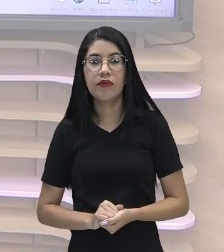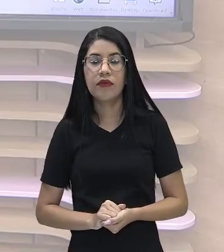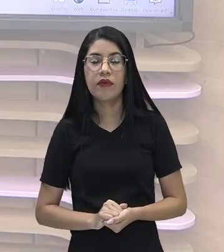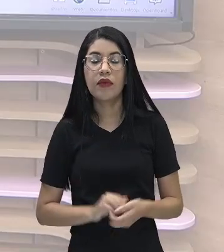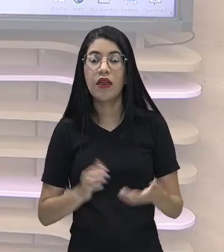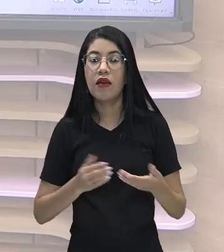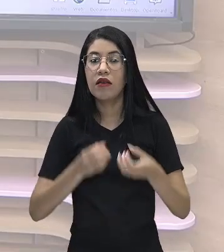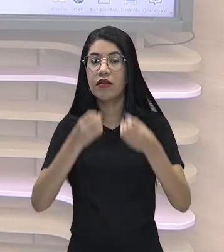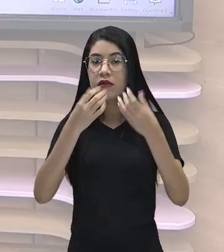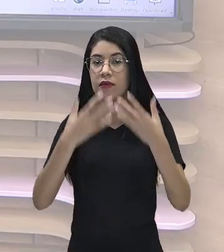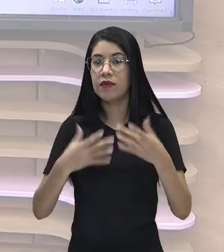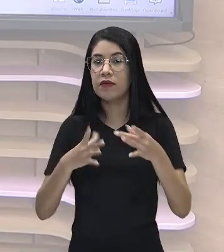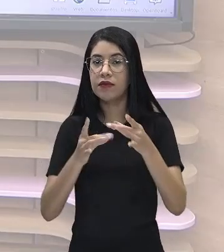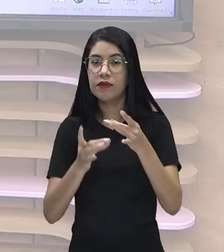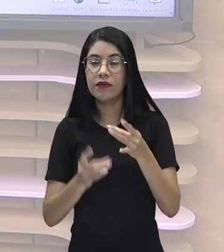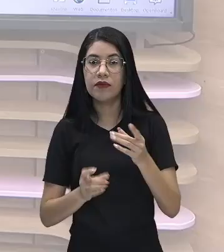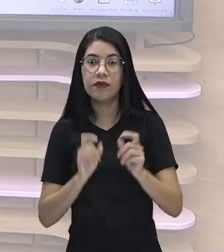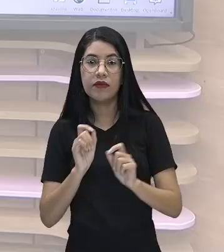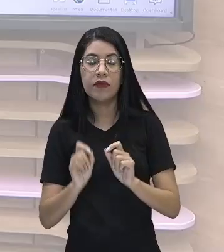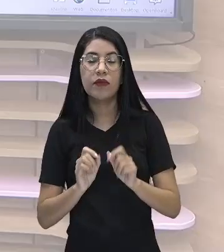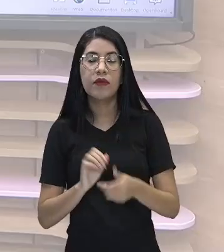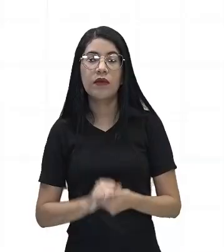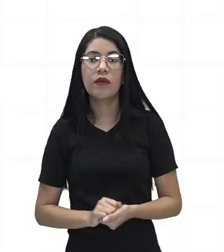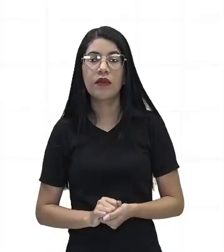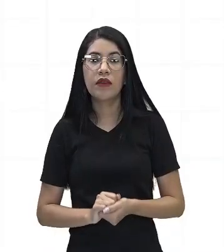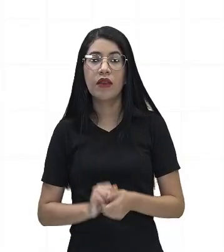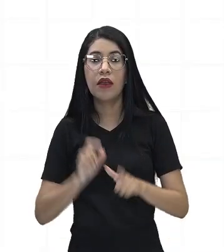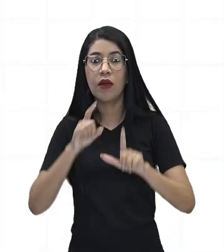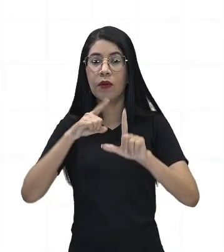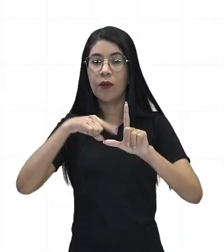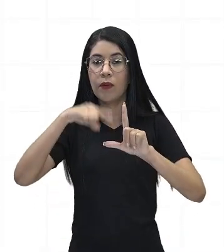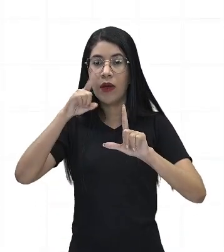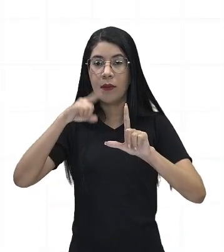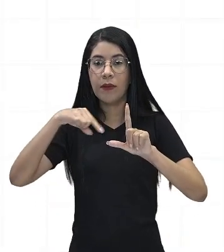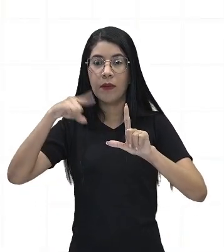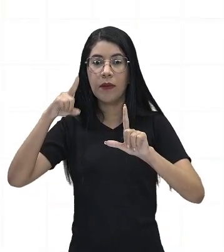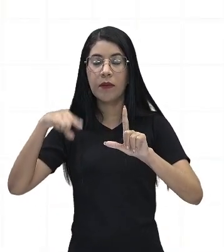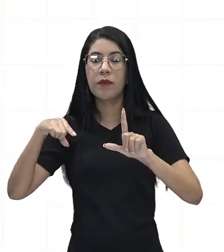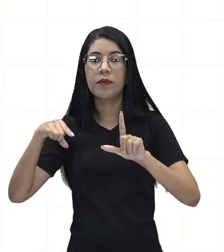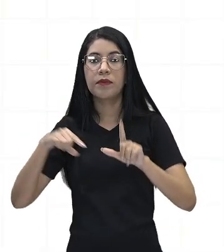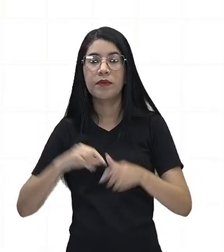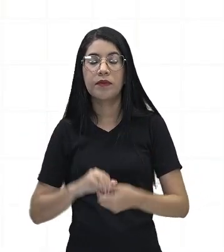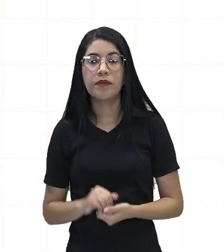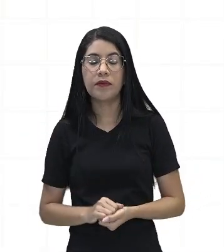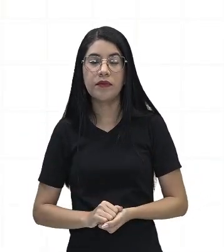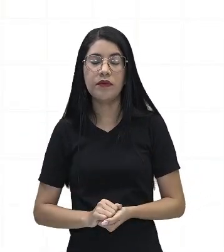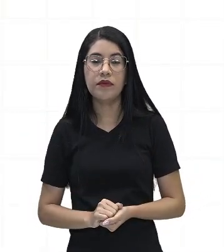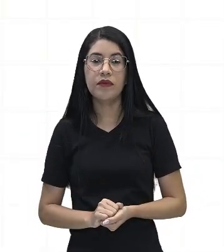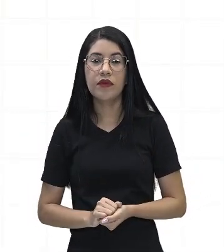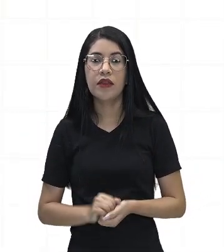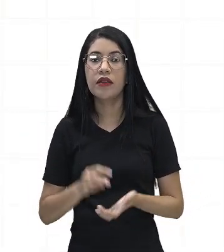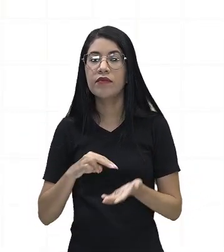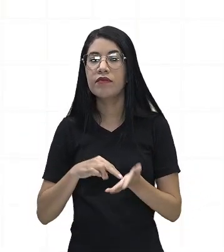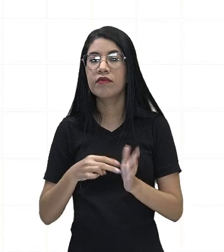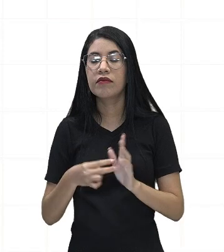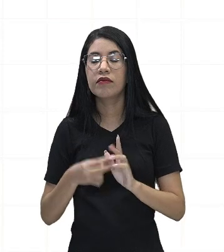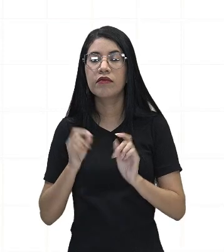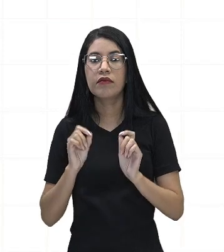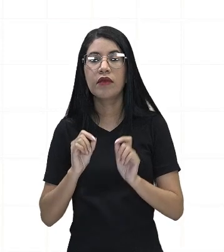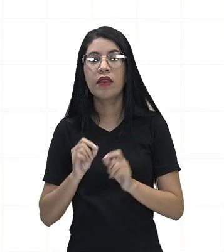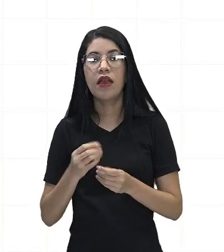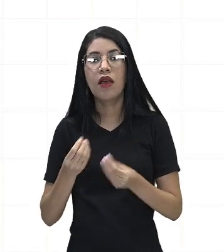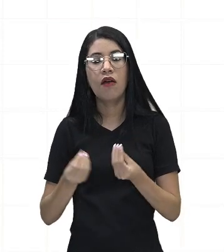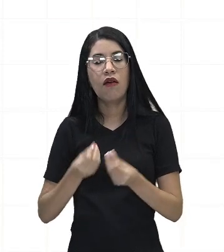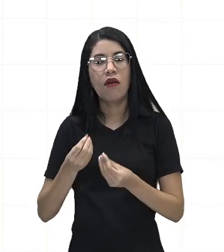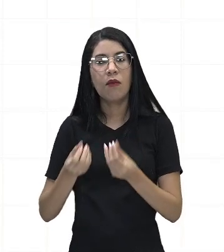um pouquinho aqui sobre o gráfico de linhas, né, que consiste em uma linha que